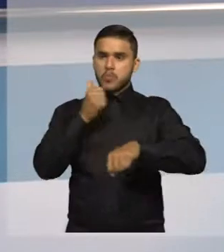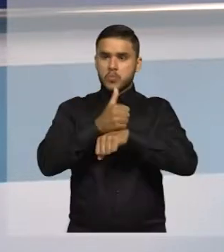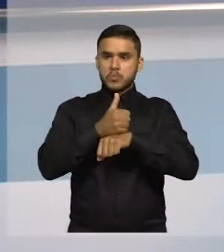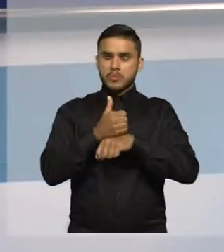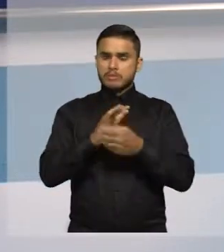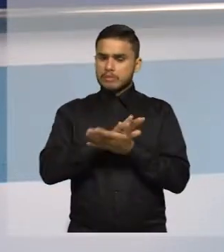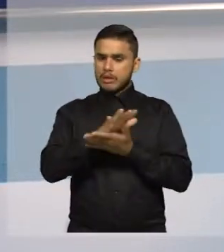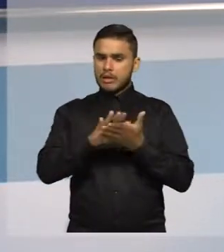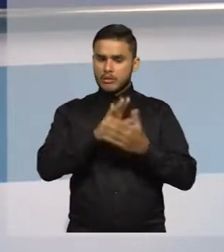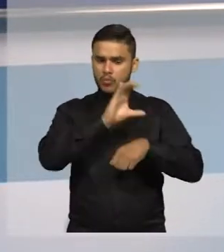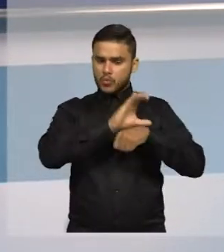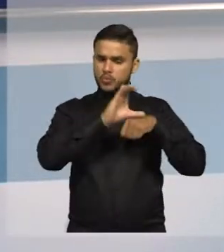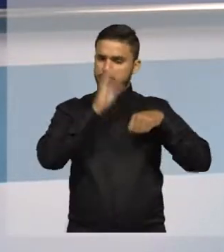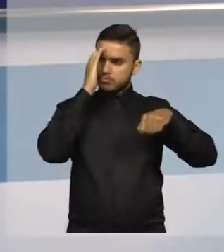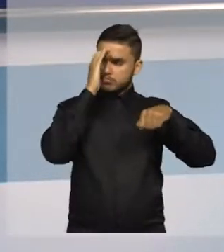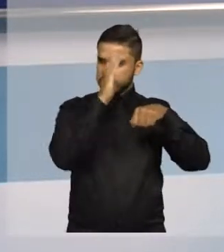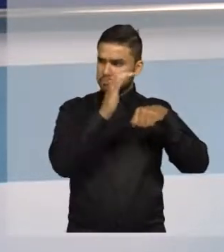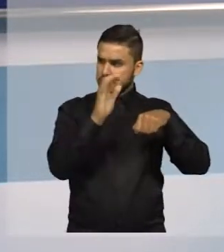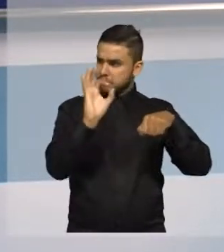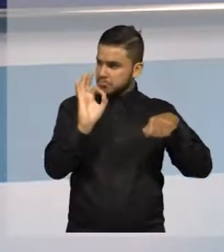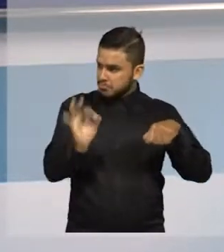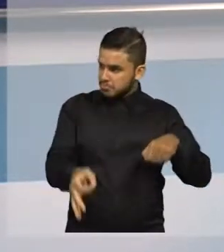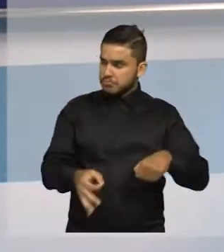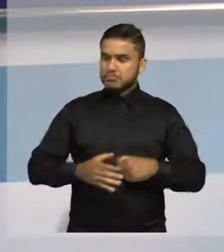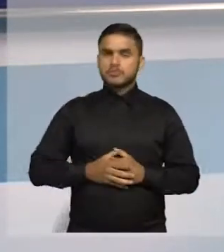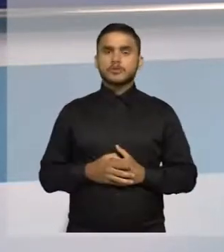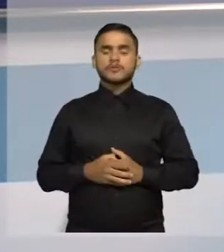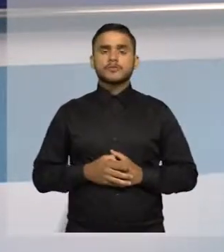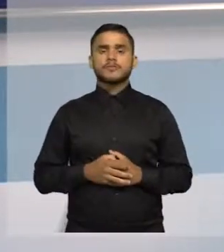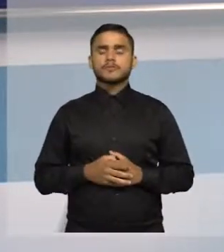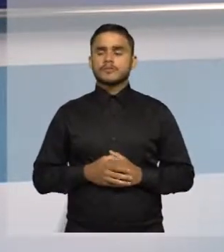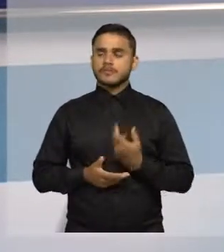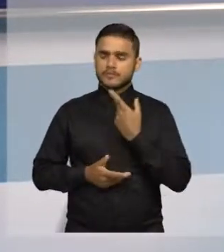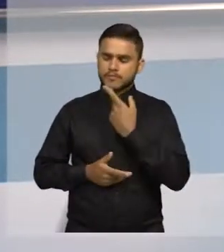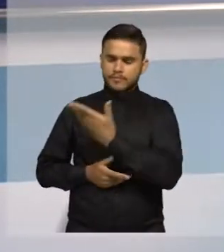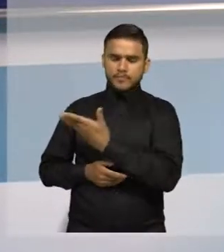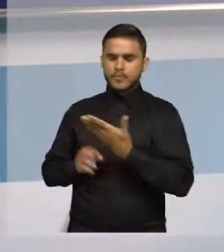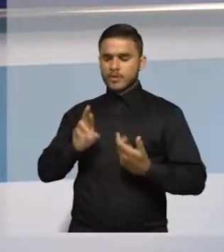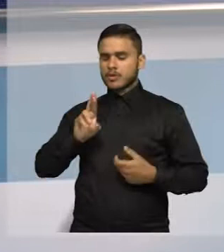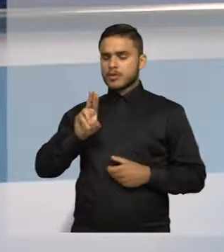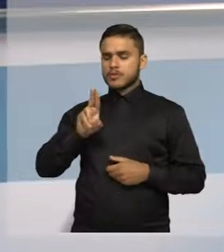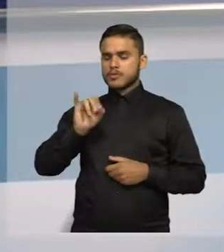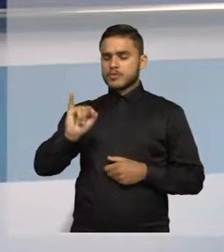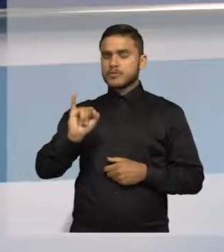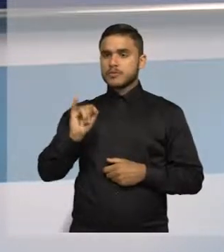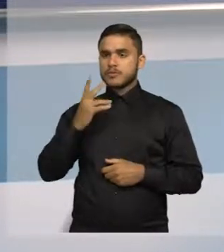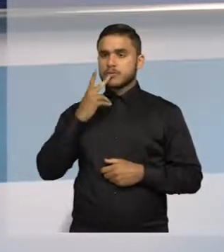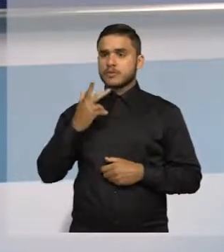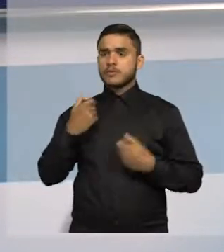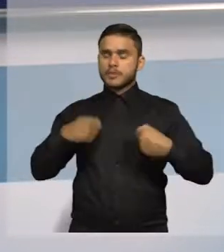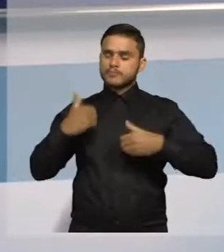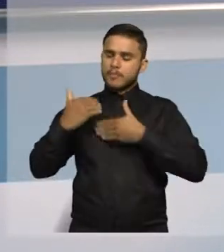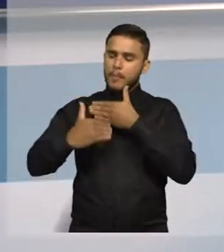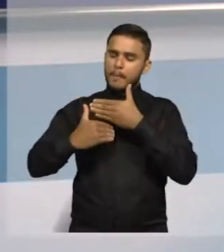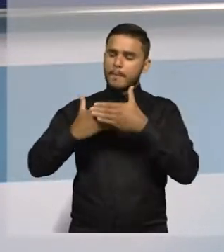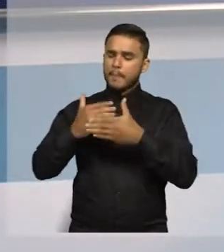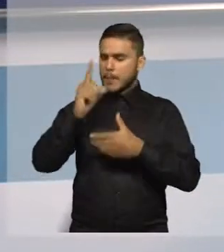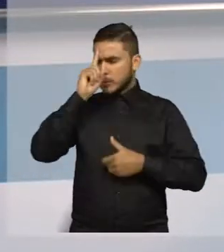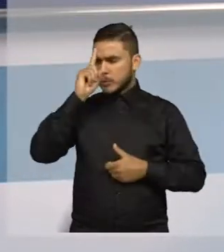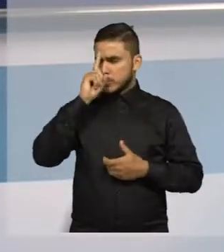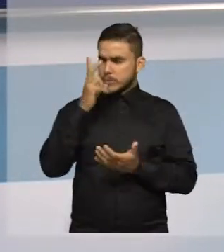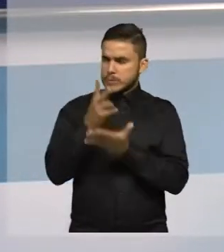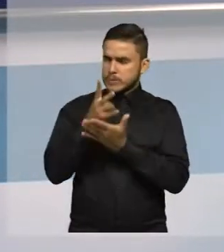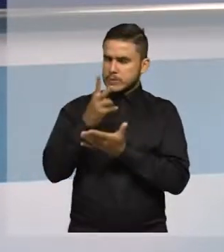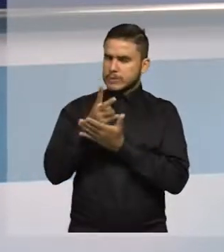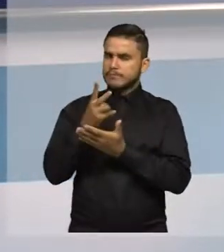Não houve nenhum arranhão nesse aspecto. Agora, como disse o professor Rui, como lembrou o professor Rui, a democracia é aquela planta que tem que ser